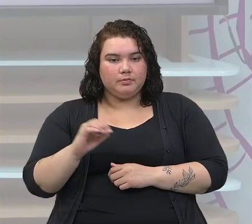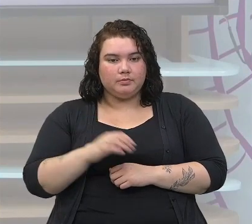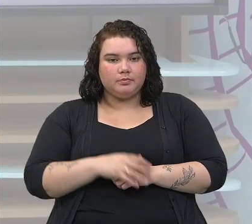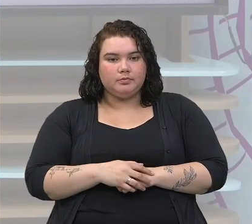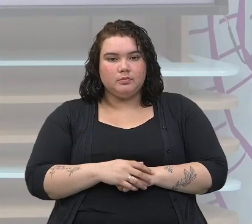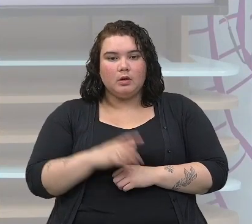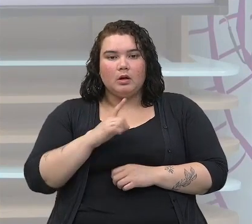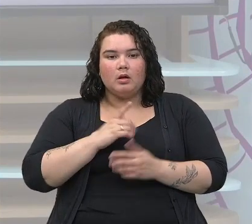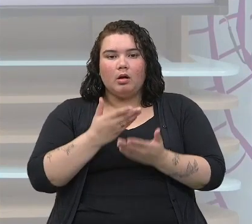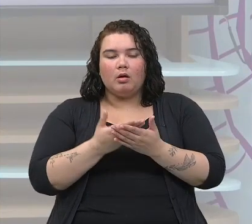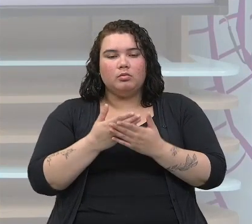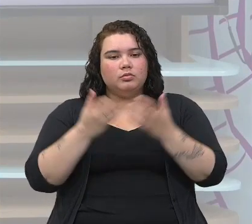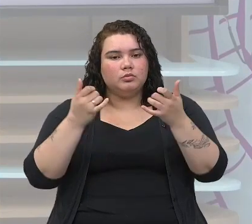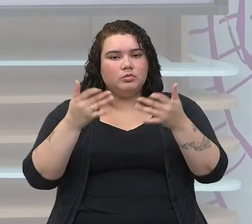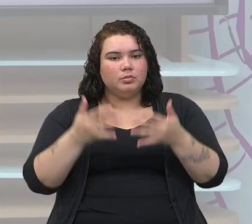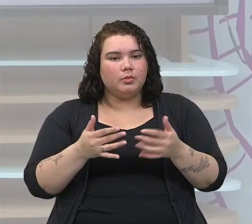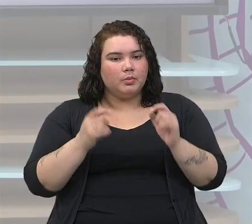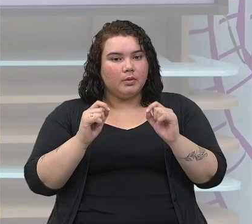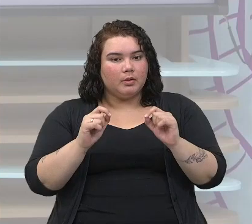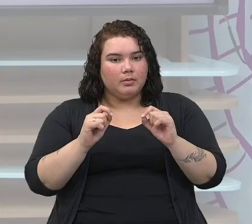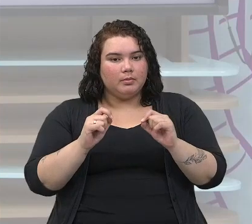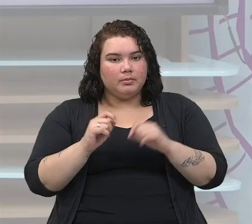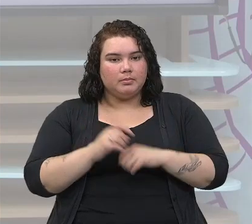aí falando sobre isso.